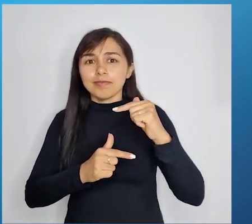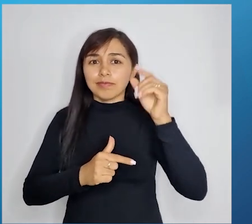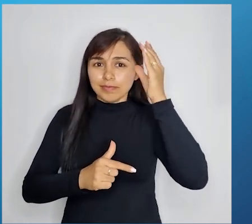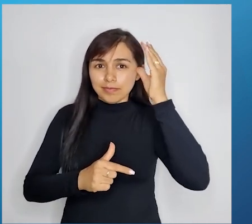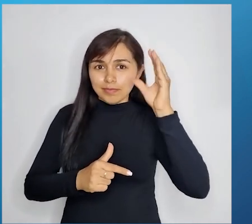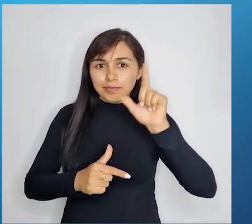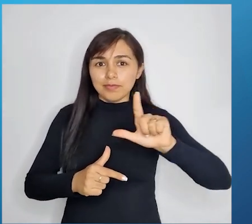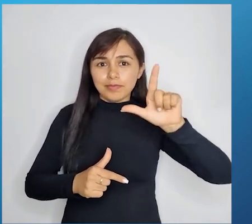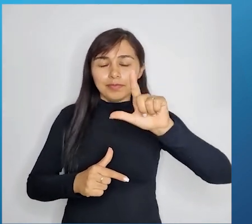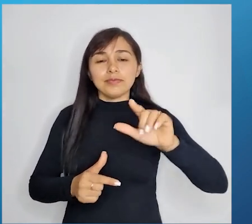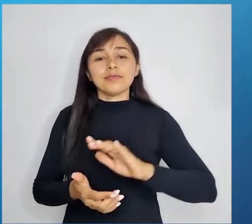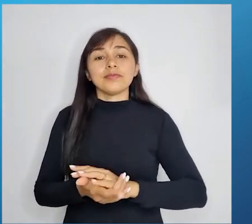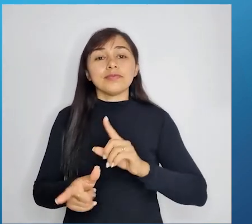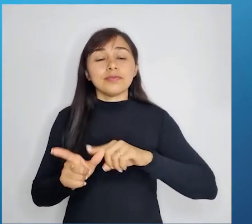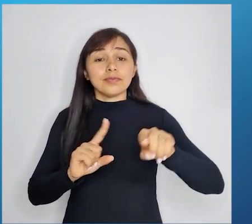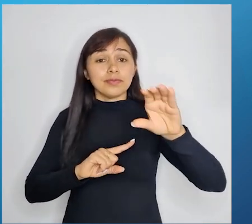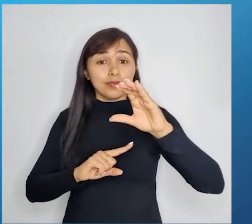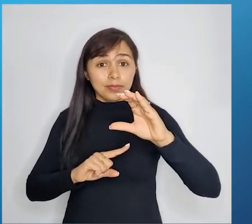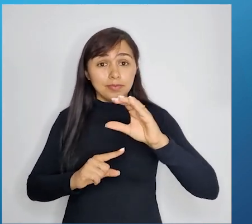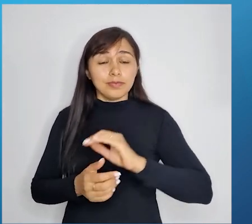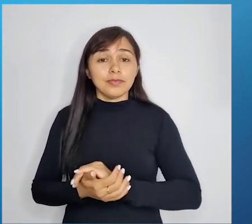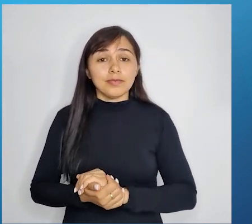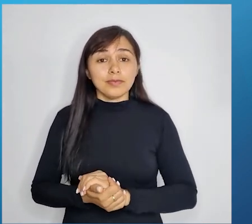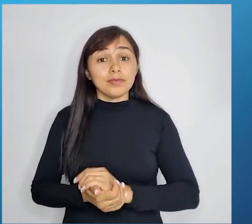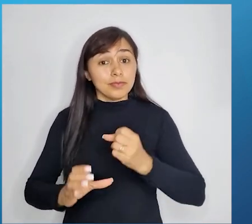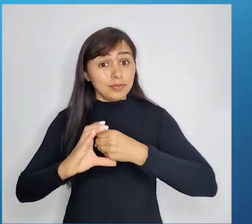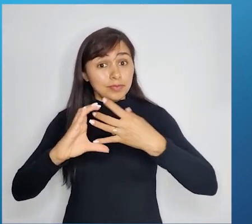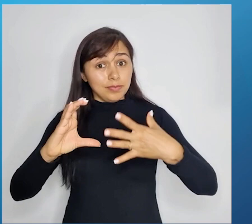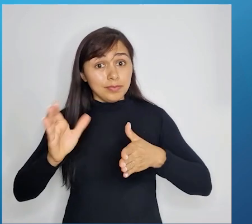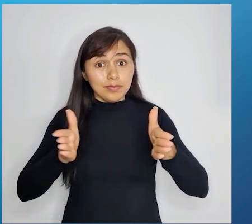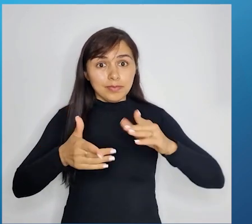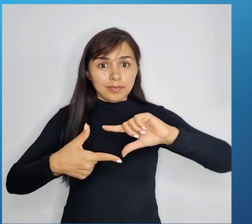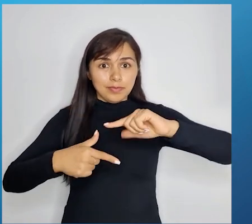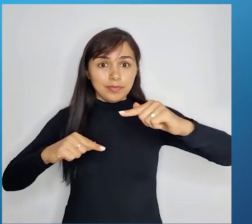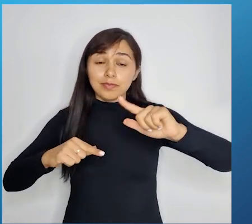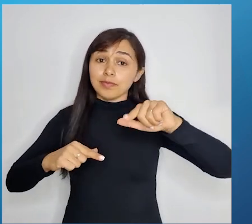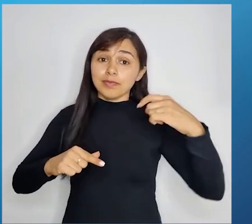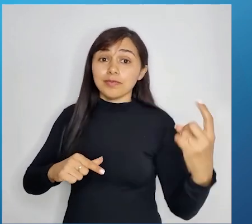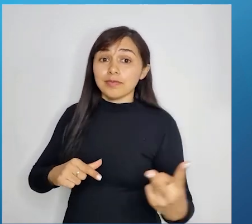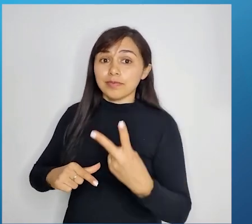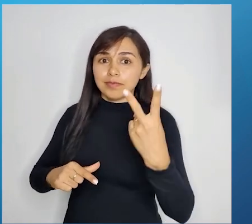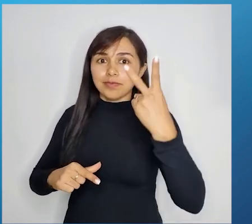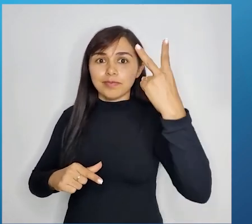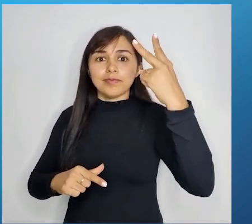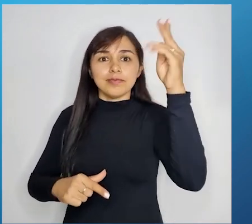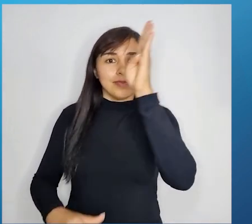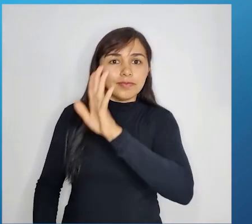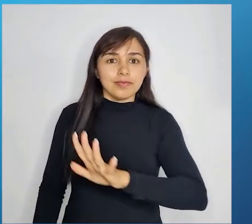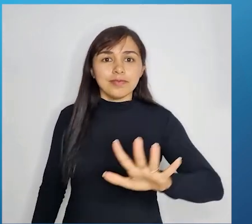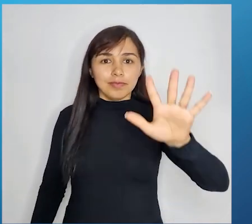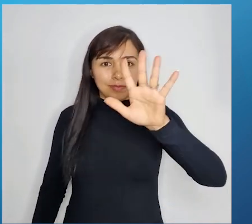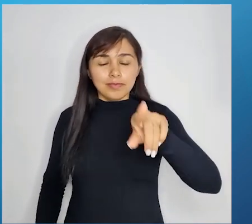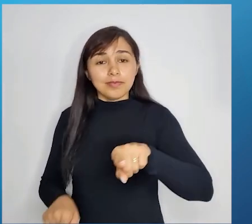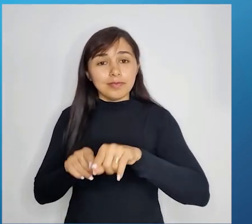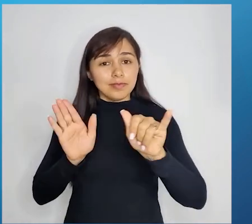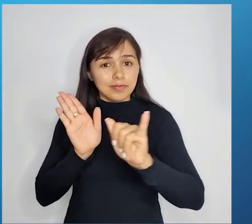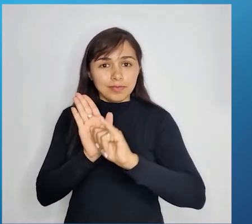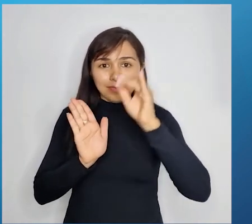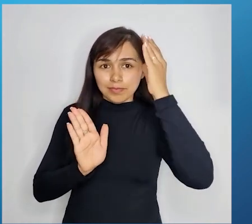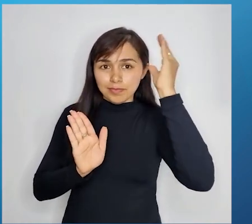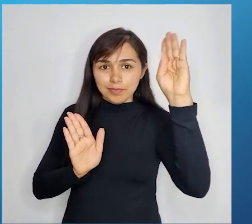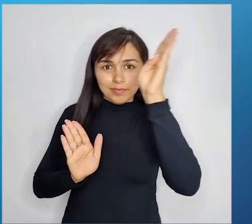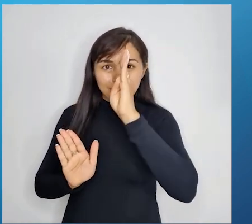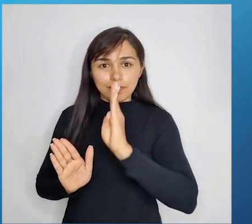Uma das características do modernismo foi a valorização do nacionalismo e da identidade cultural